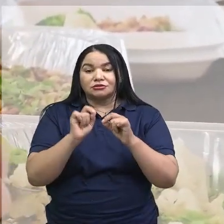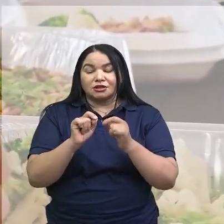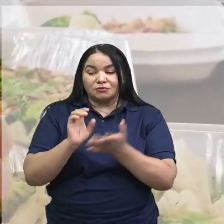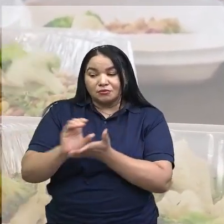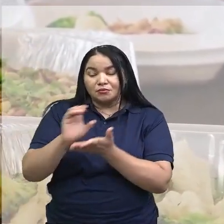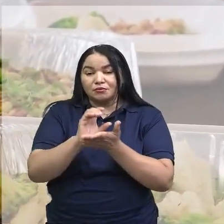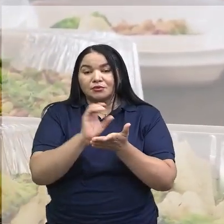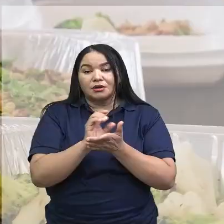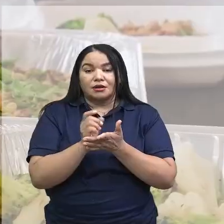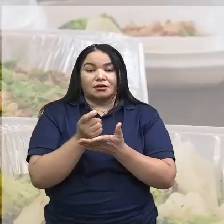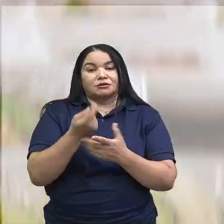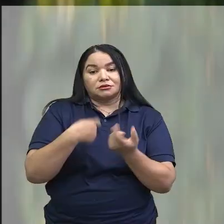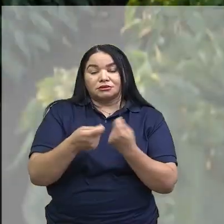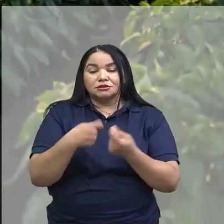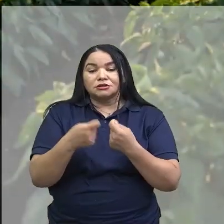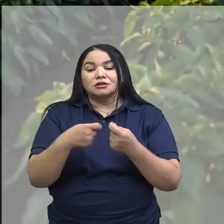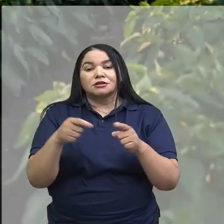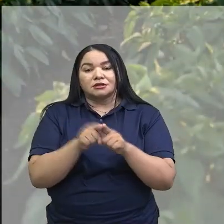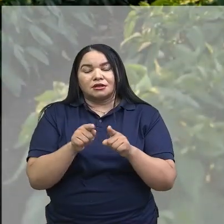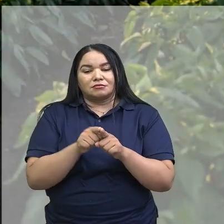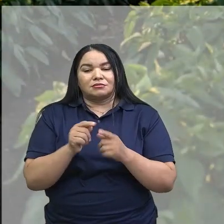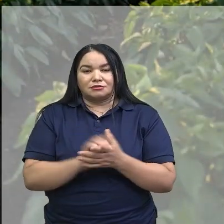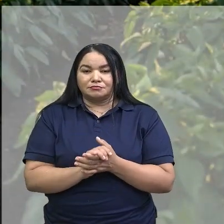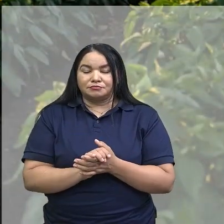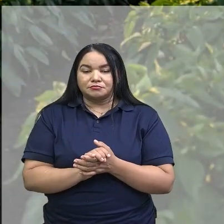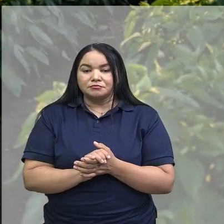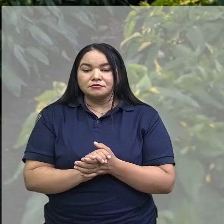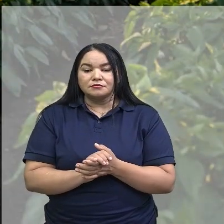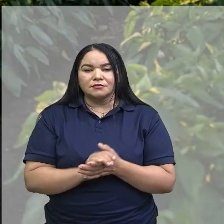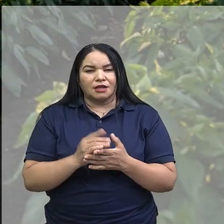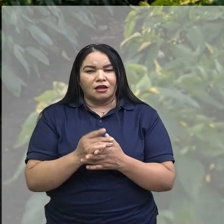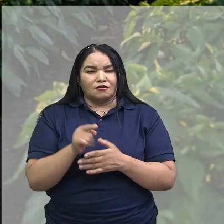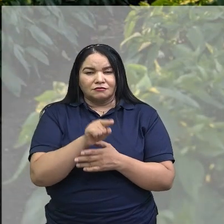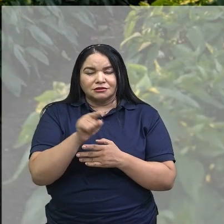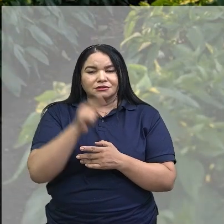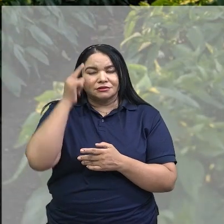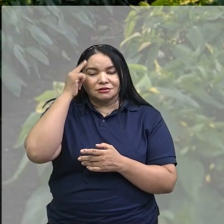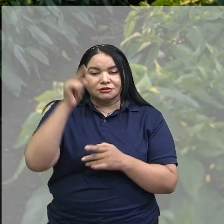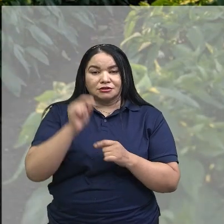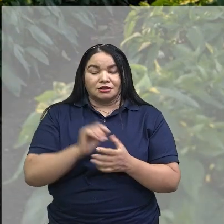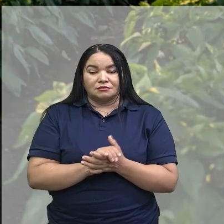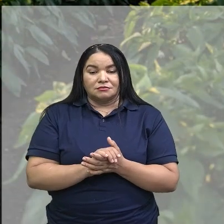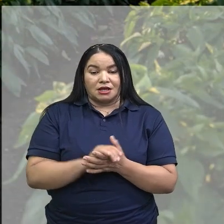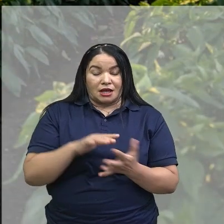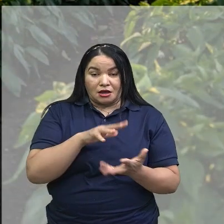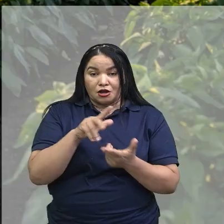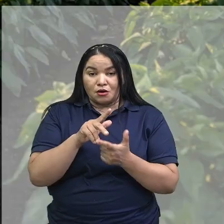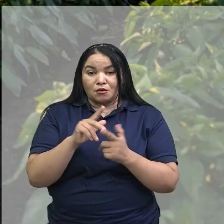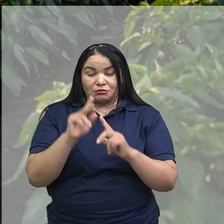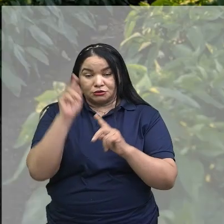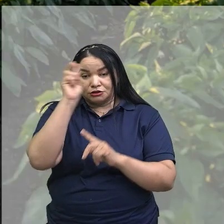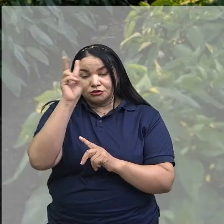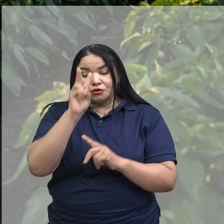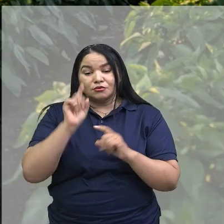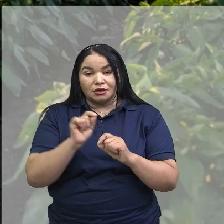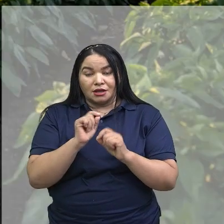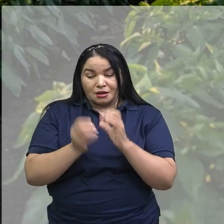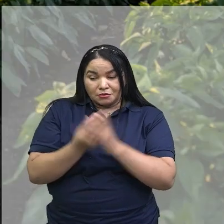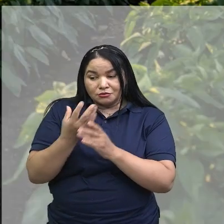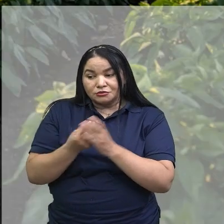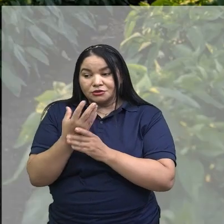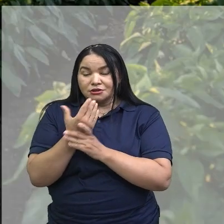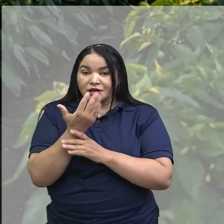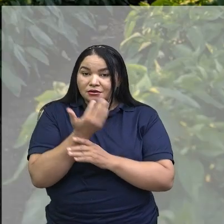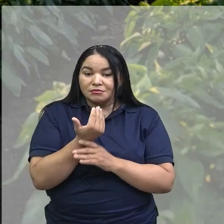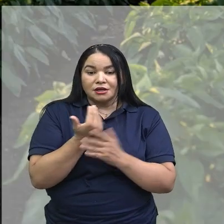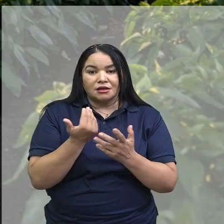o quantitativo de alimentos produzidos. Para vocês terem uma ideia, nunca na história da humanidade nós tivemos tantos alimentos sendo produzidos. Nunca